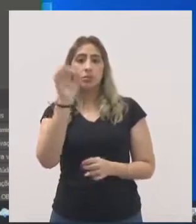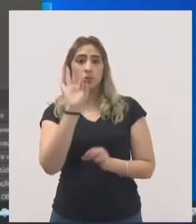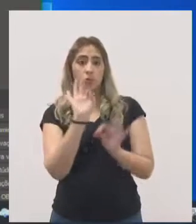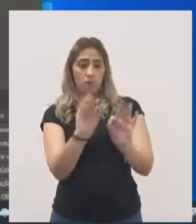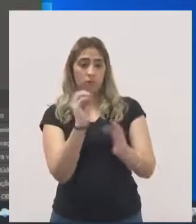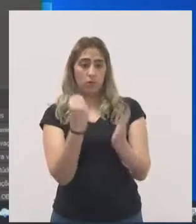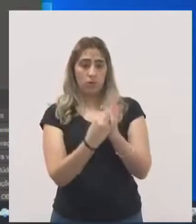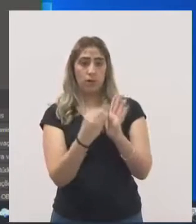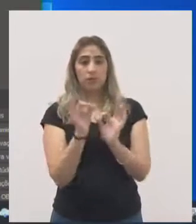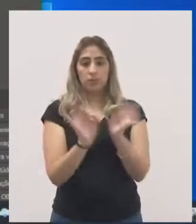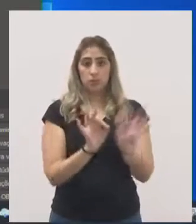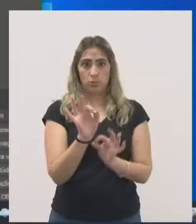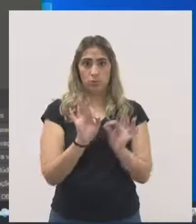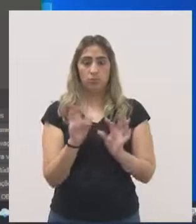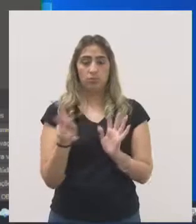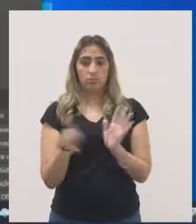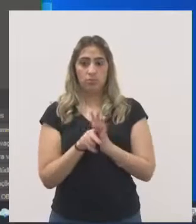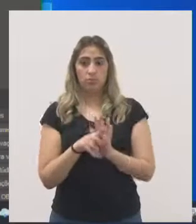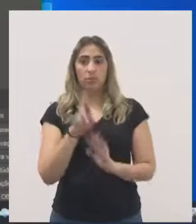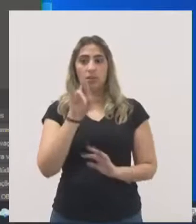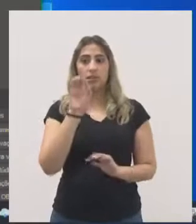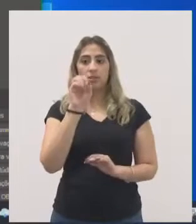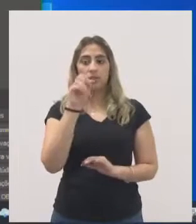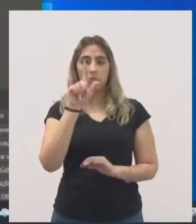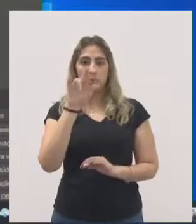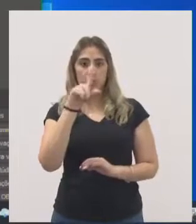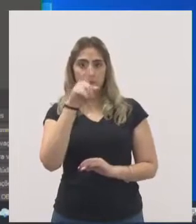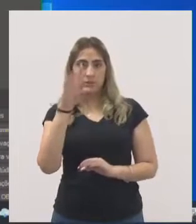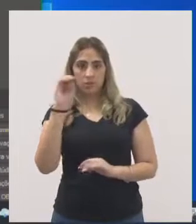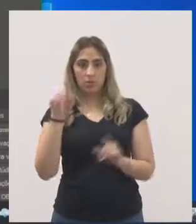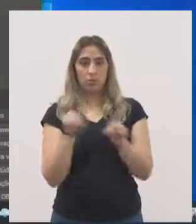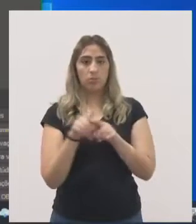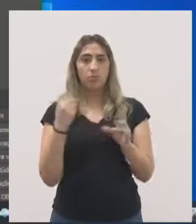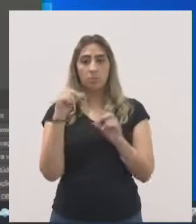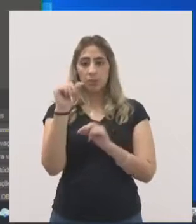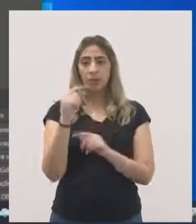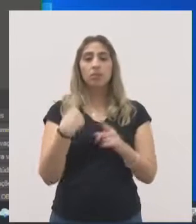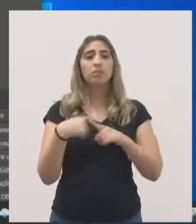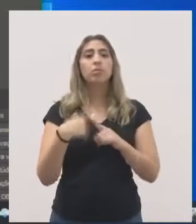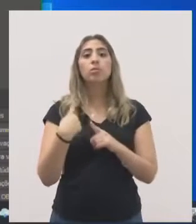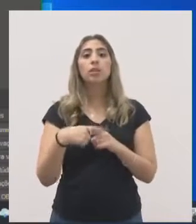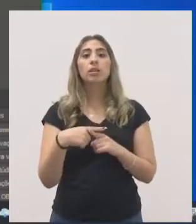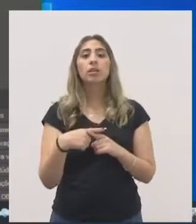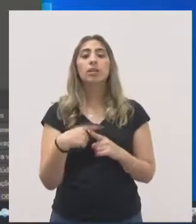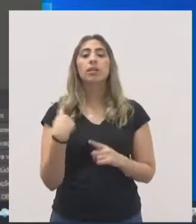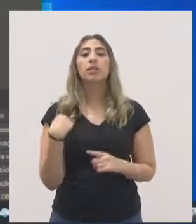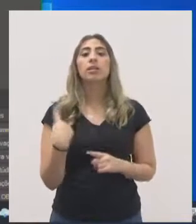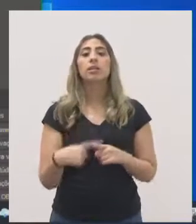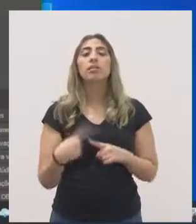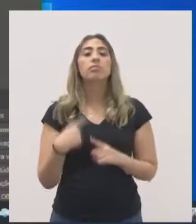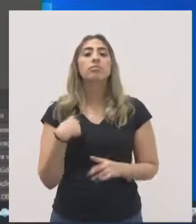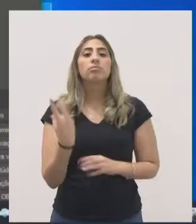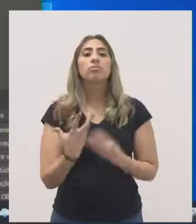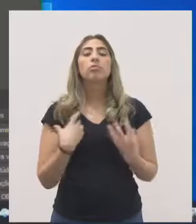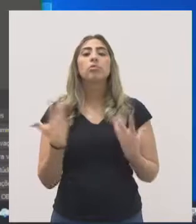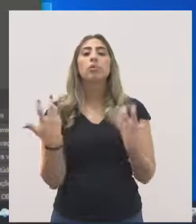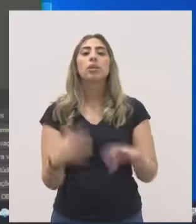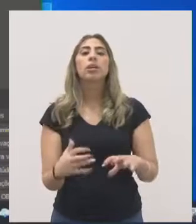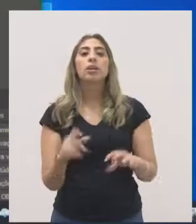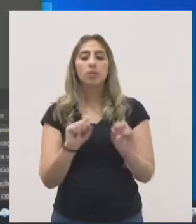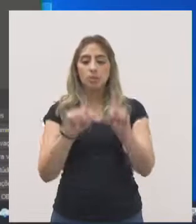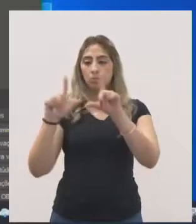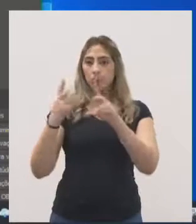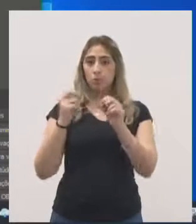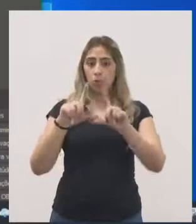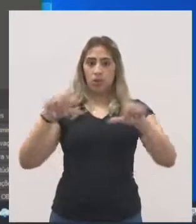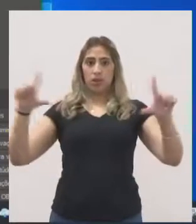personalizado, resolução. Vamos escolher uma resolução pequena aqui, porque a gente não quer uma tela muito